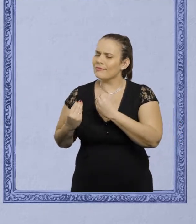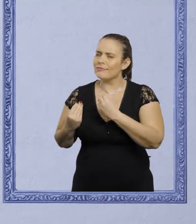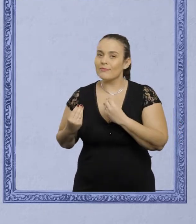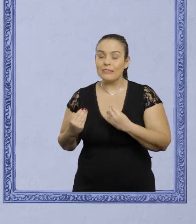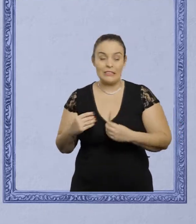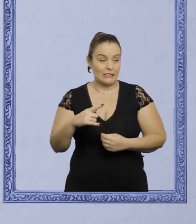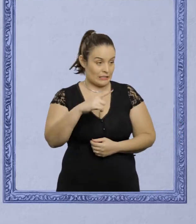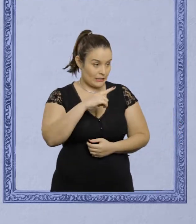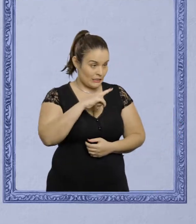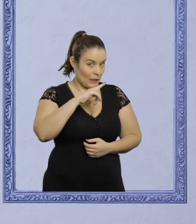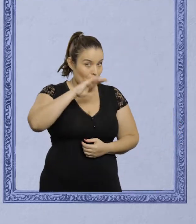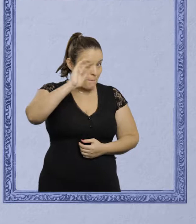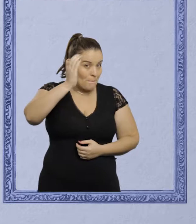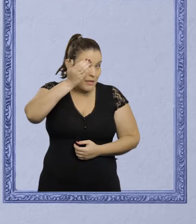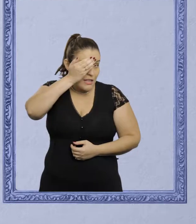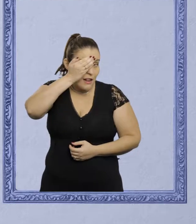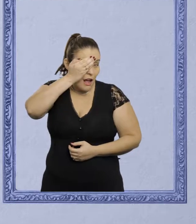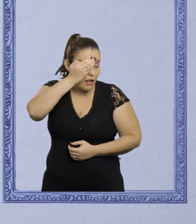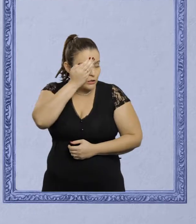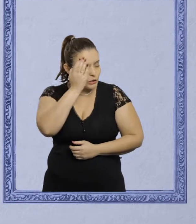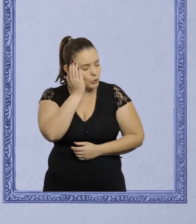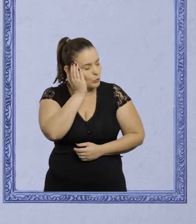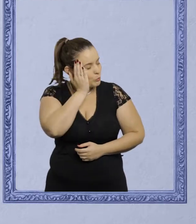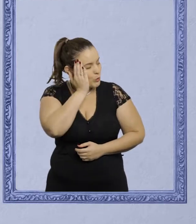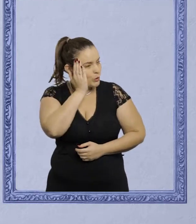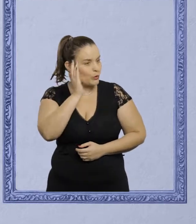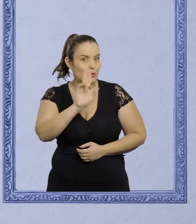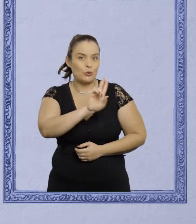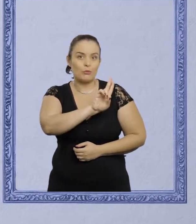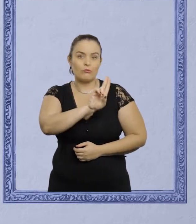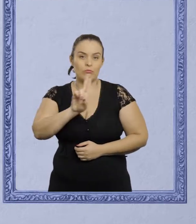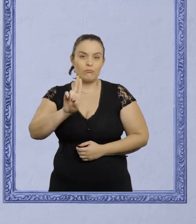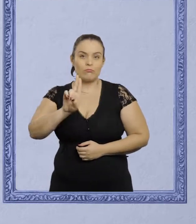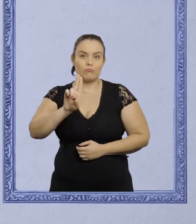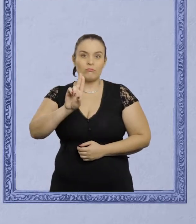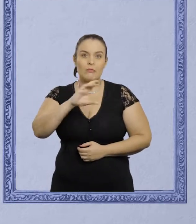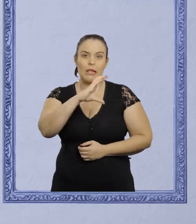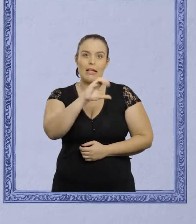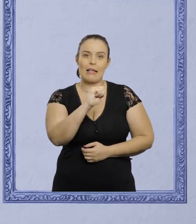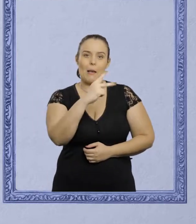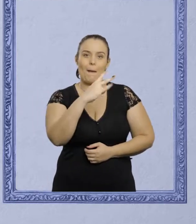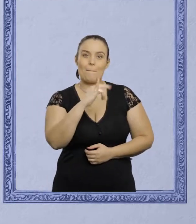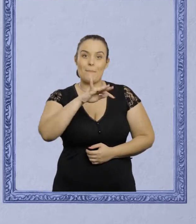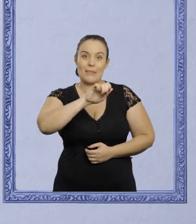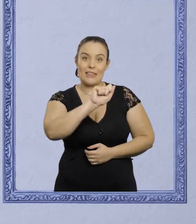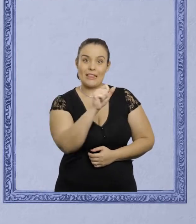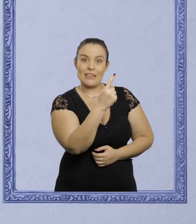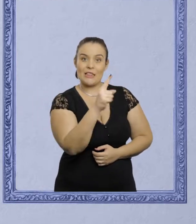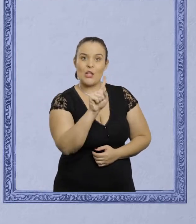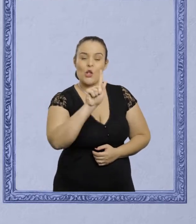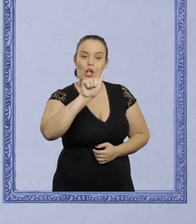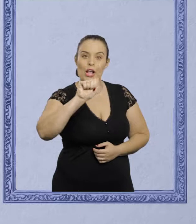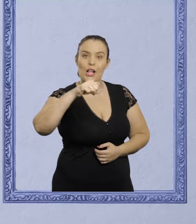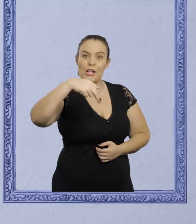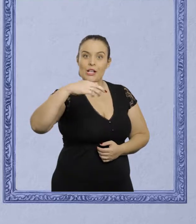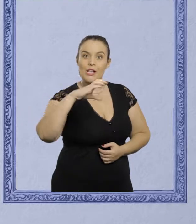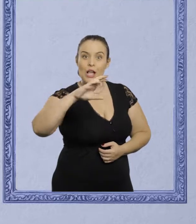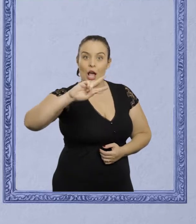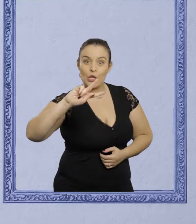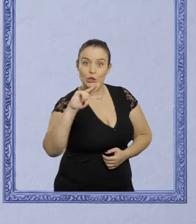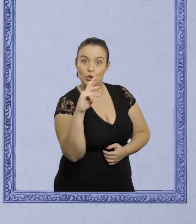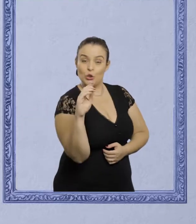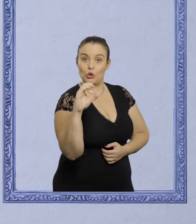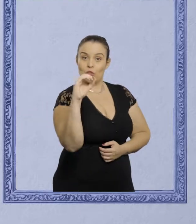contou que havia um pirata dormindo. O nome do pirata era Capitão Gancho. Peter já